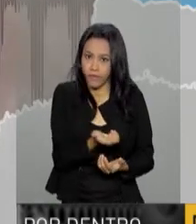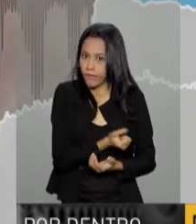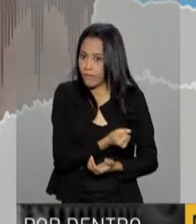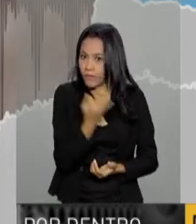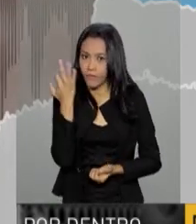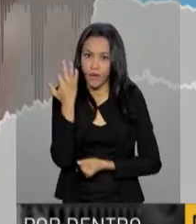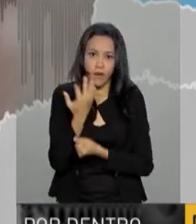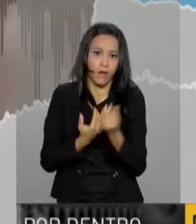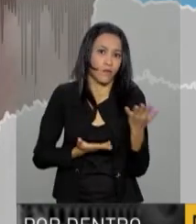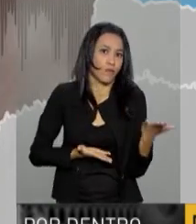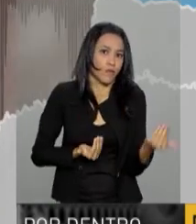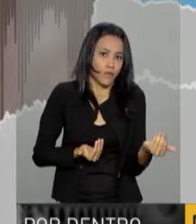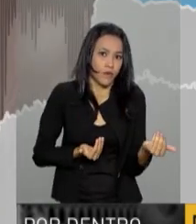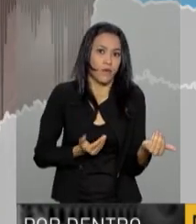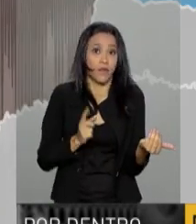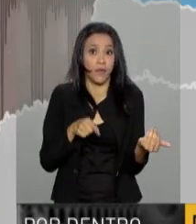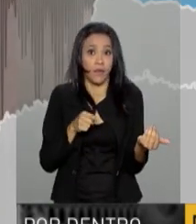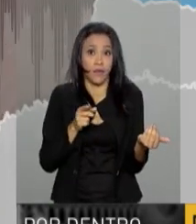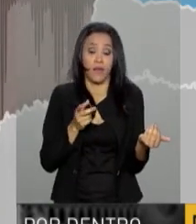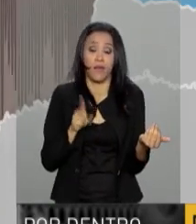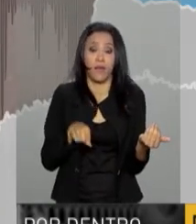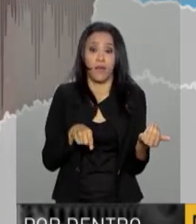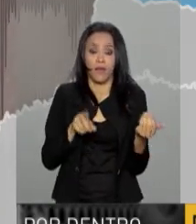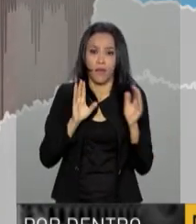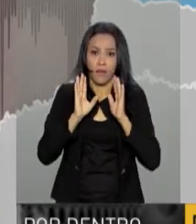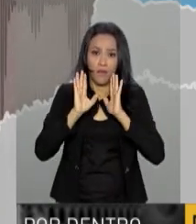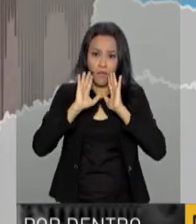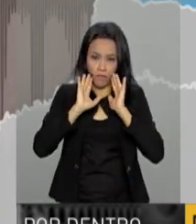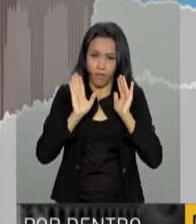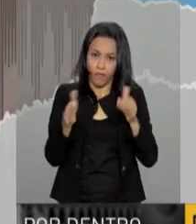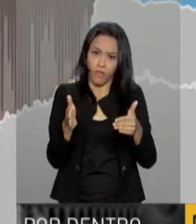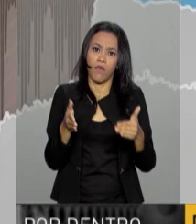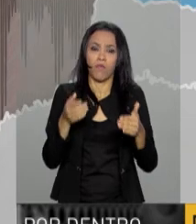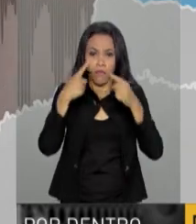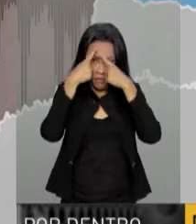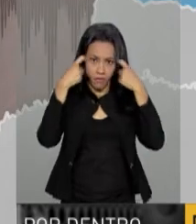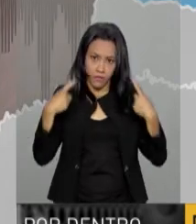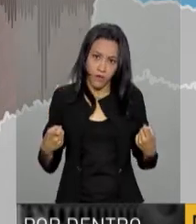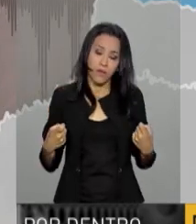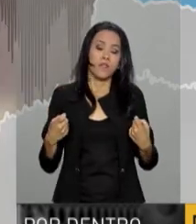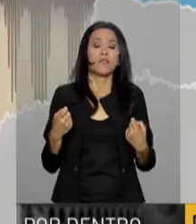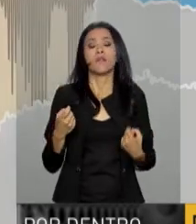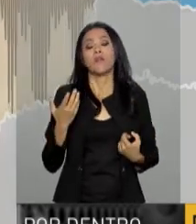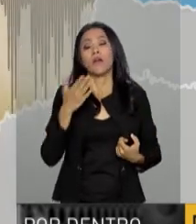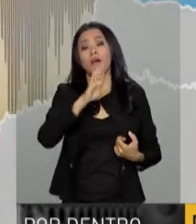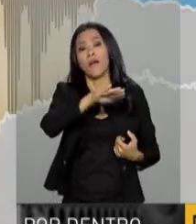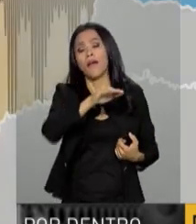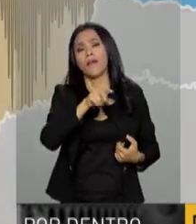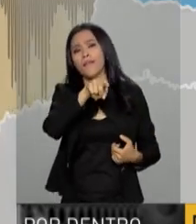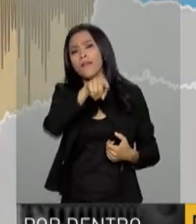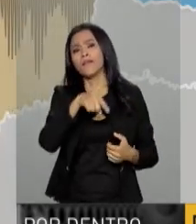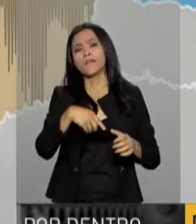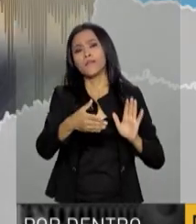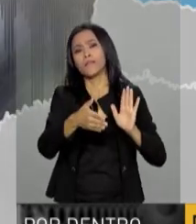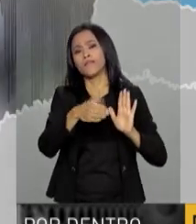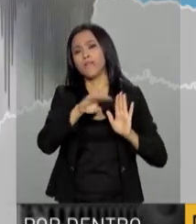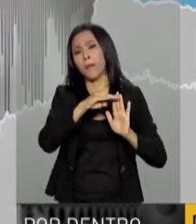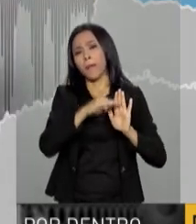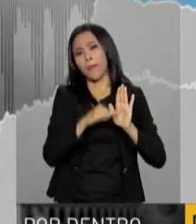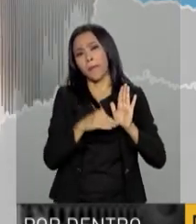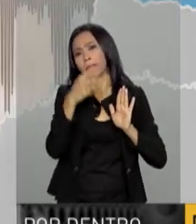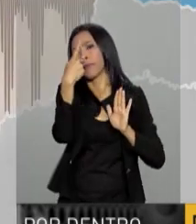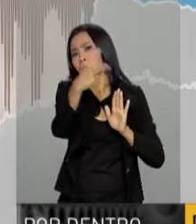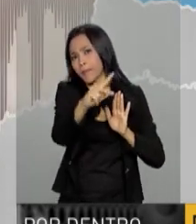principalmente do alvo é dessa dessa vítimas dessa violência é nesse programa secretário gostaria de saber especificamente